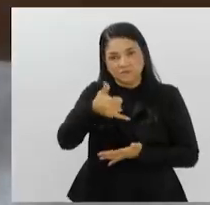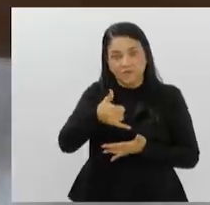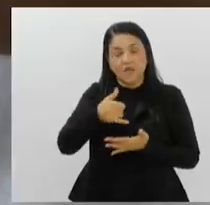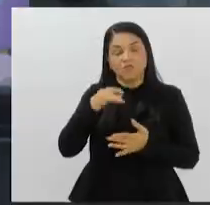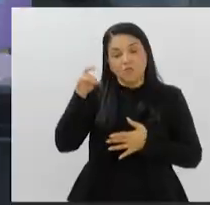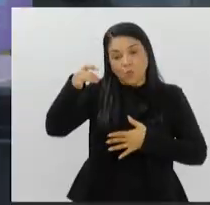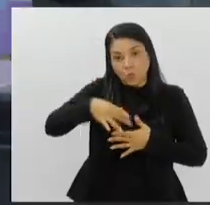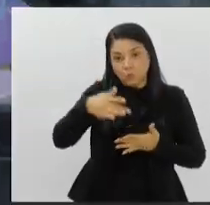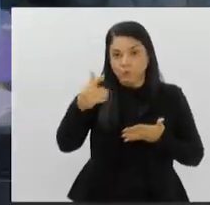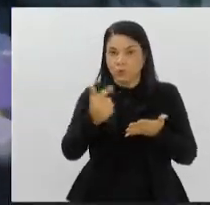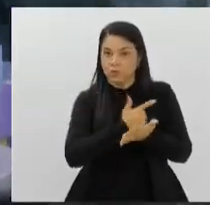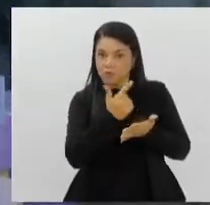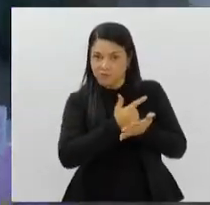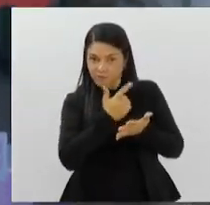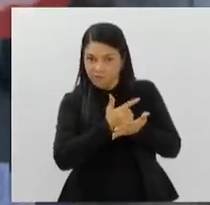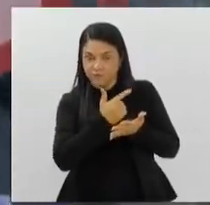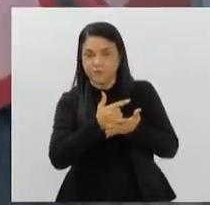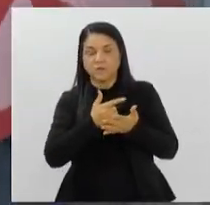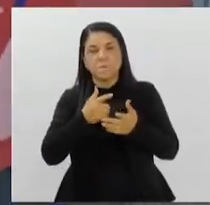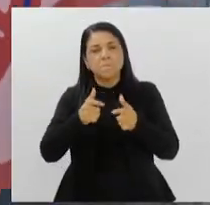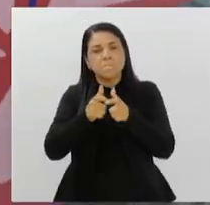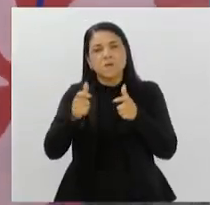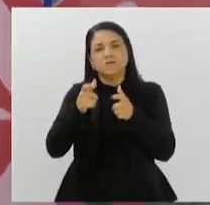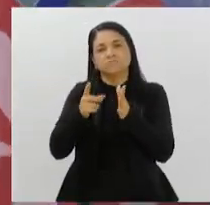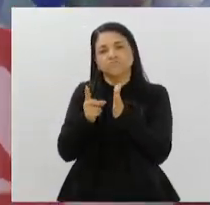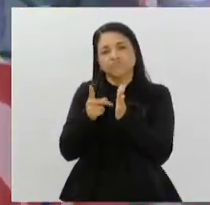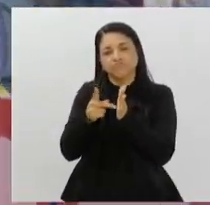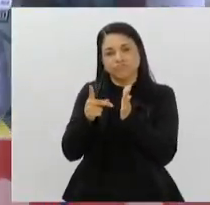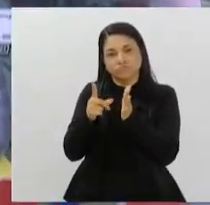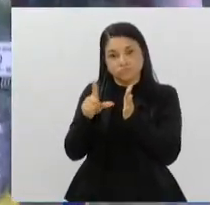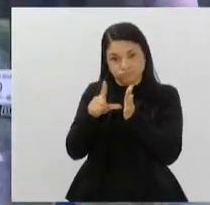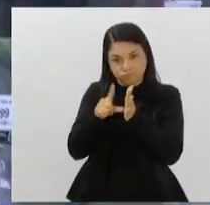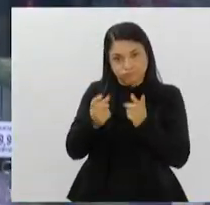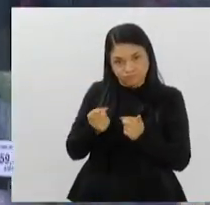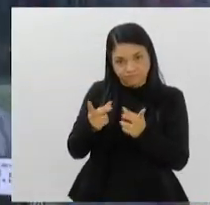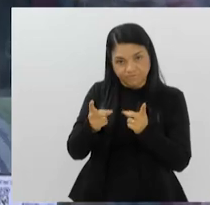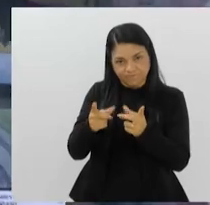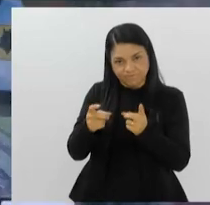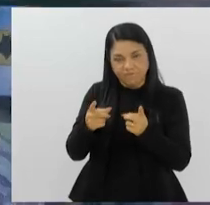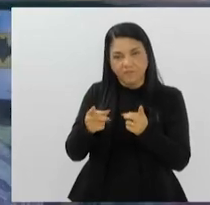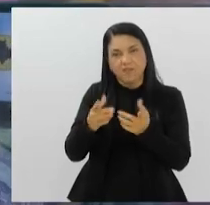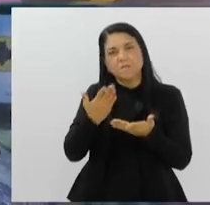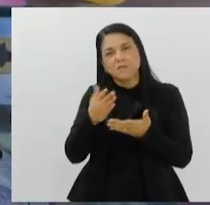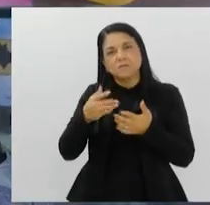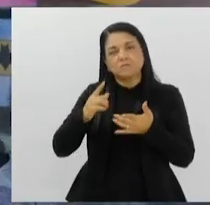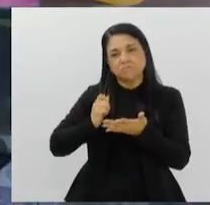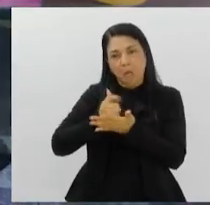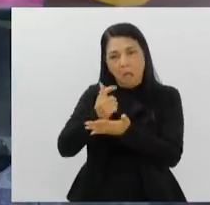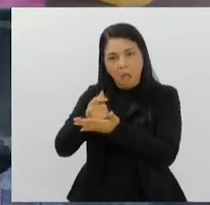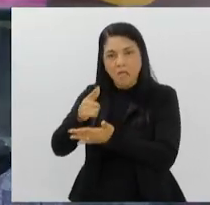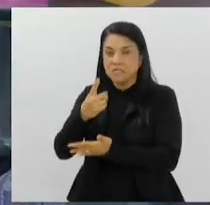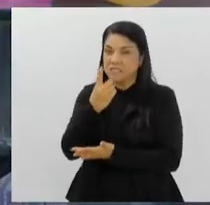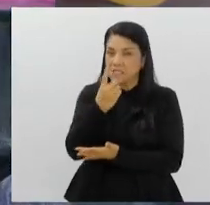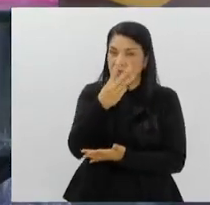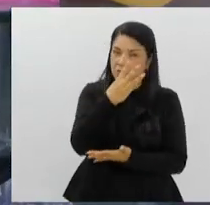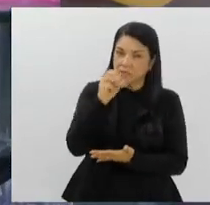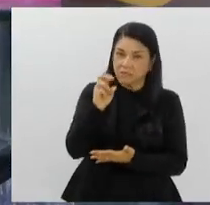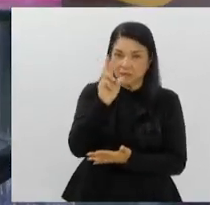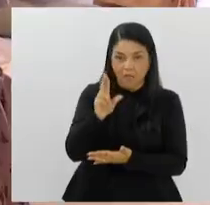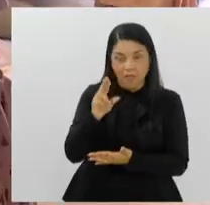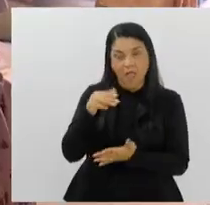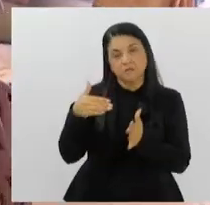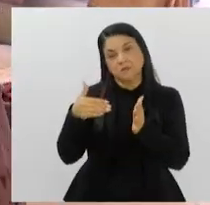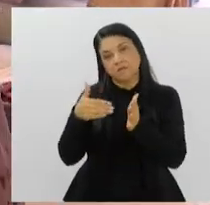livros. A maioria dos comerciantes estima que o ticket médio ficará entre R$ 130 e R$